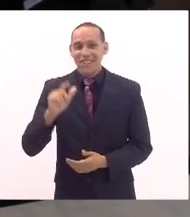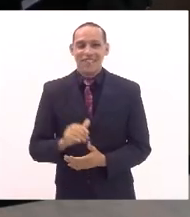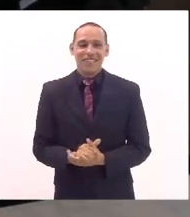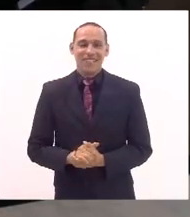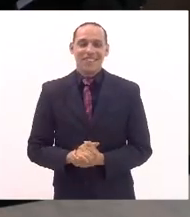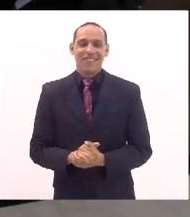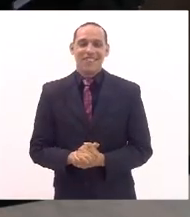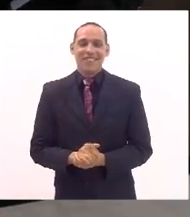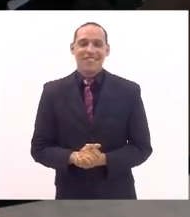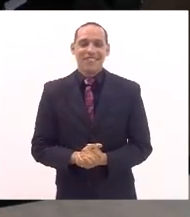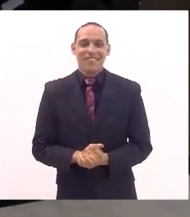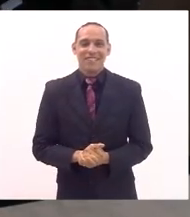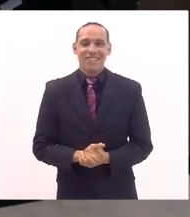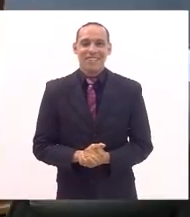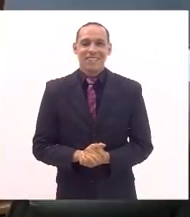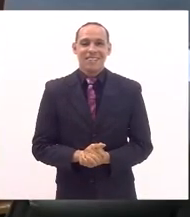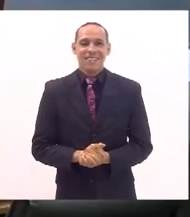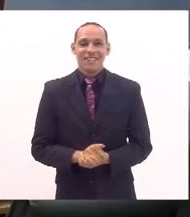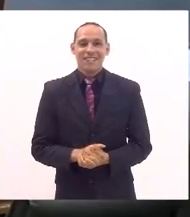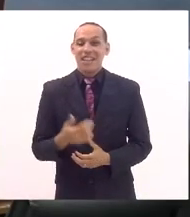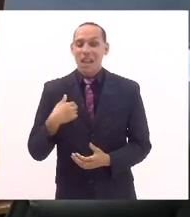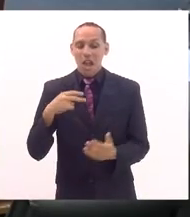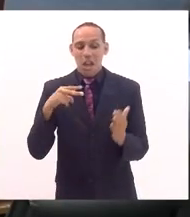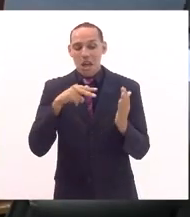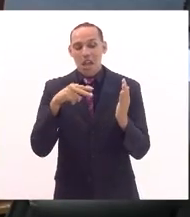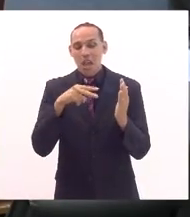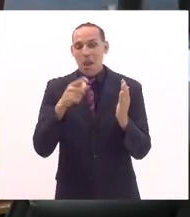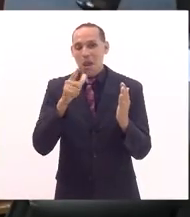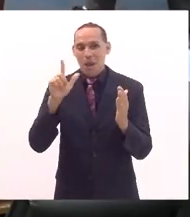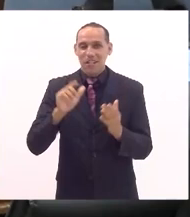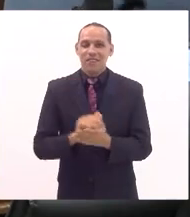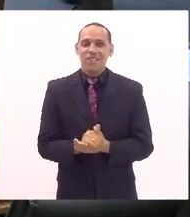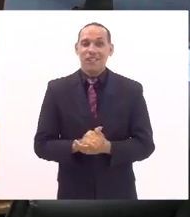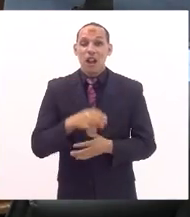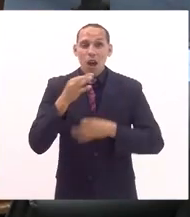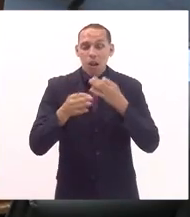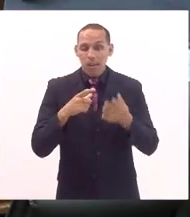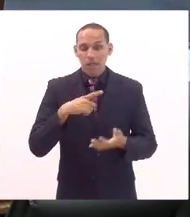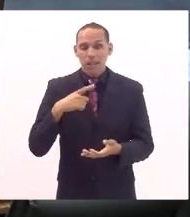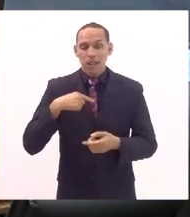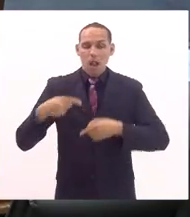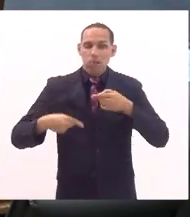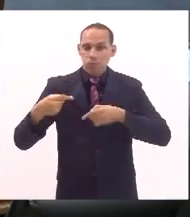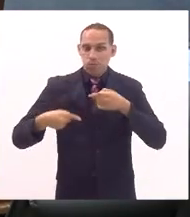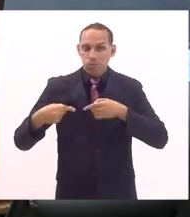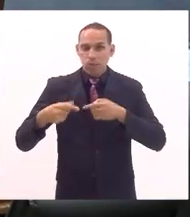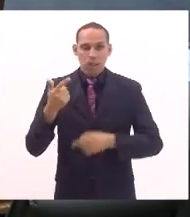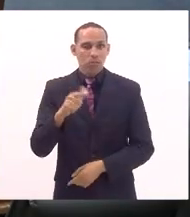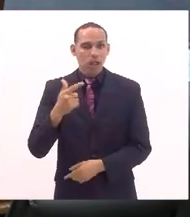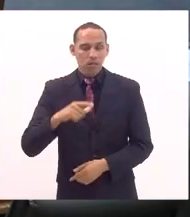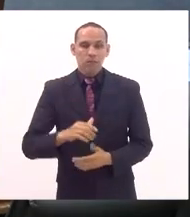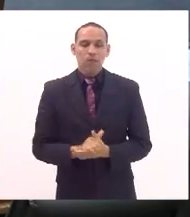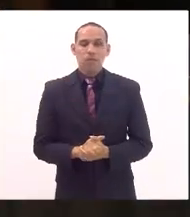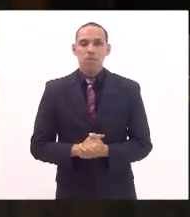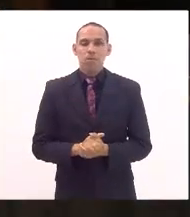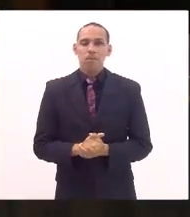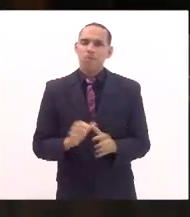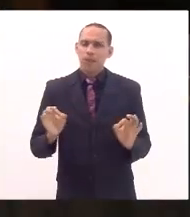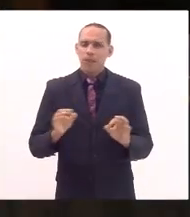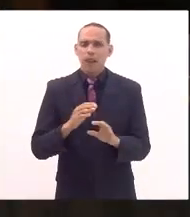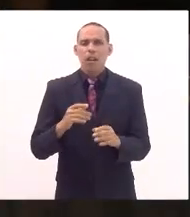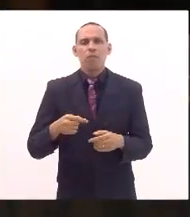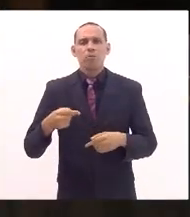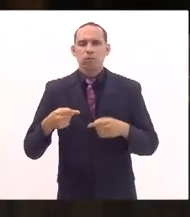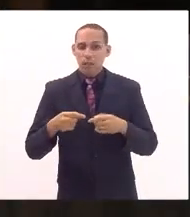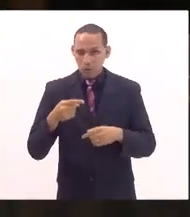ronco e com a minha observação da parecer metida de função na vendo que aqui ele discutisse a